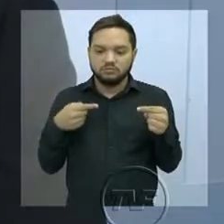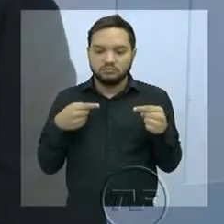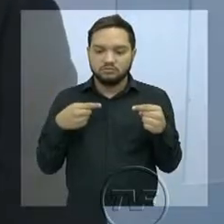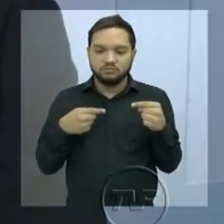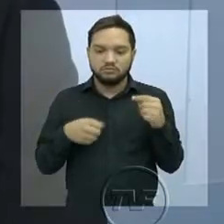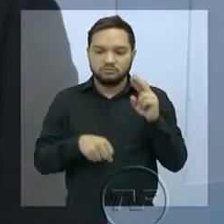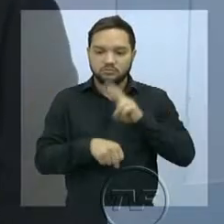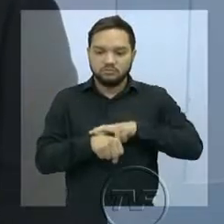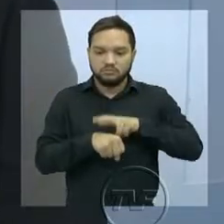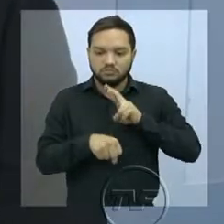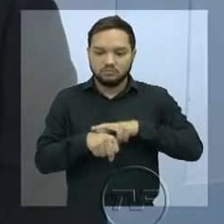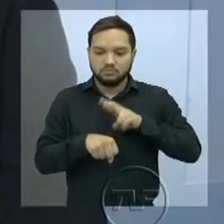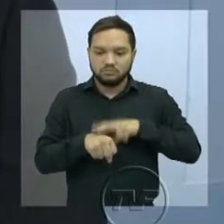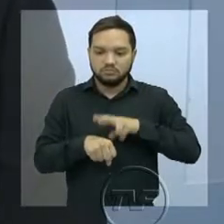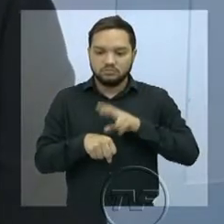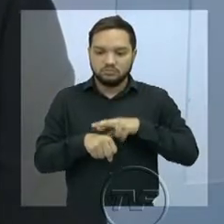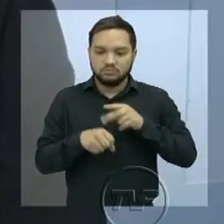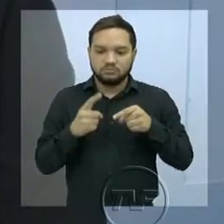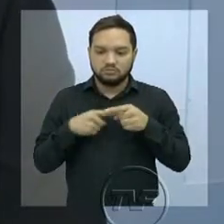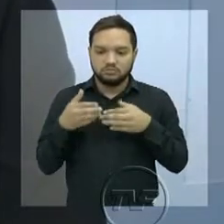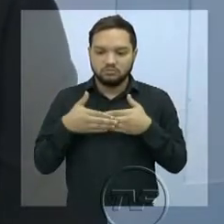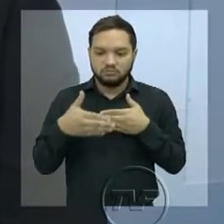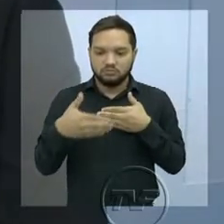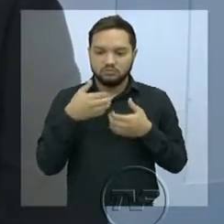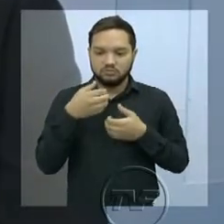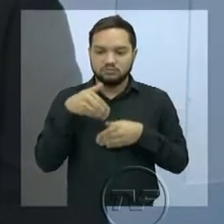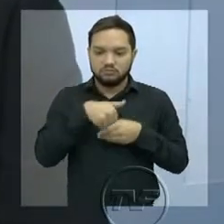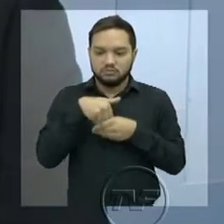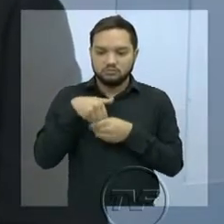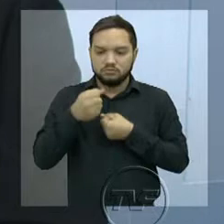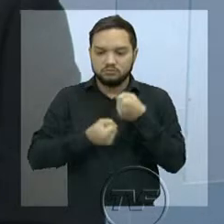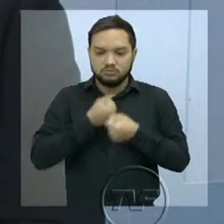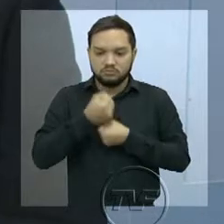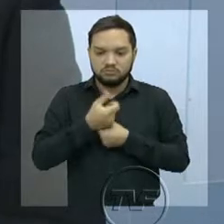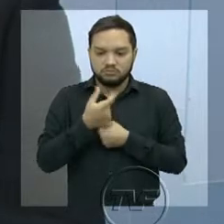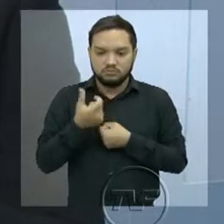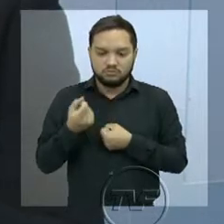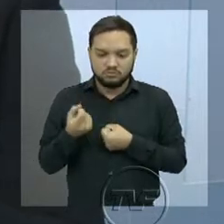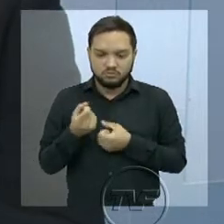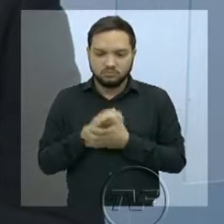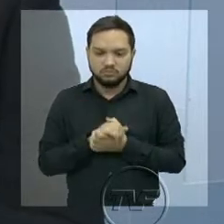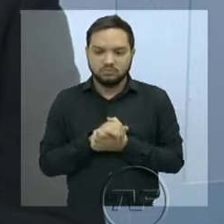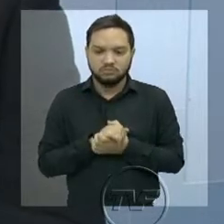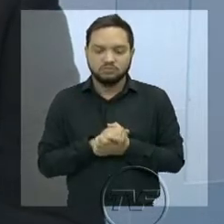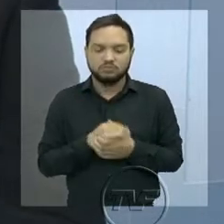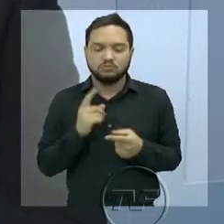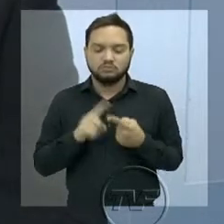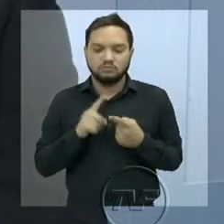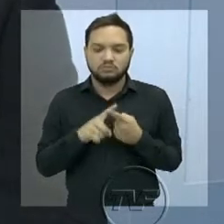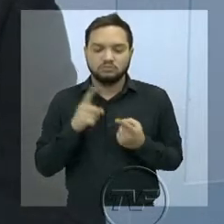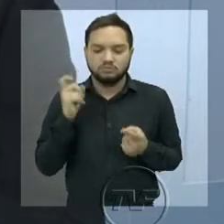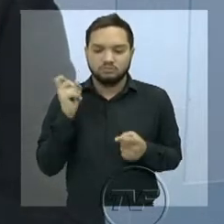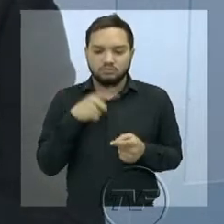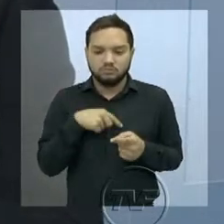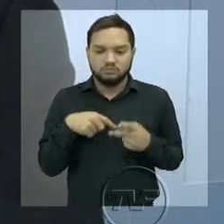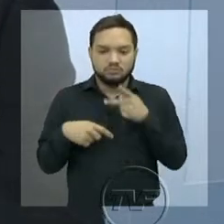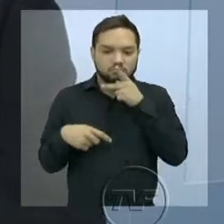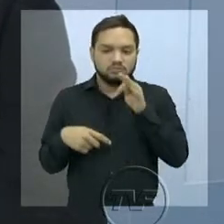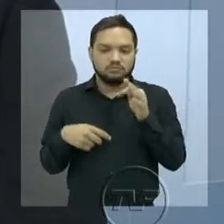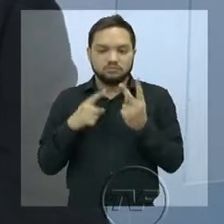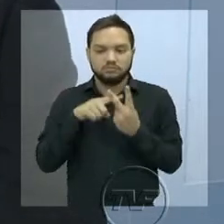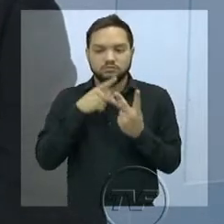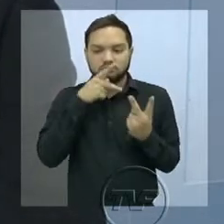em relação à eleição de 2020. E, por outro lado, cada vez mais fica difícil a união de PT e